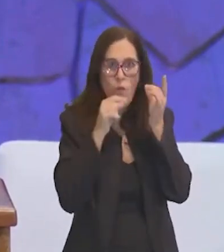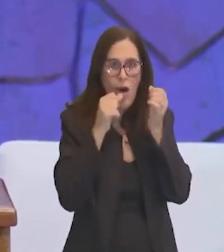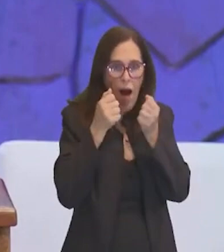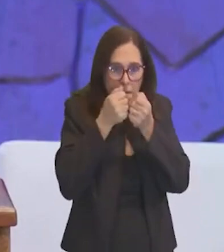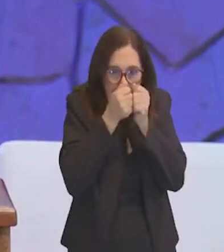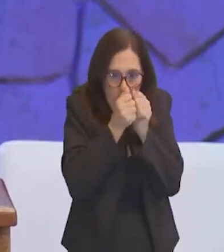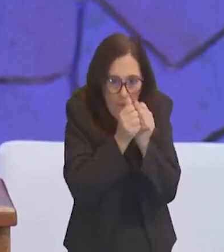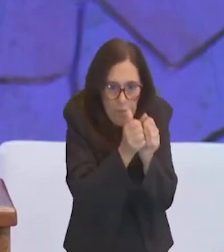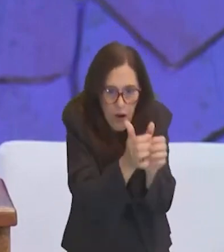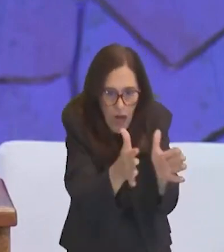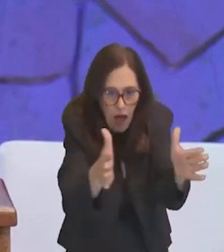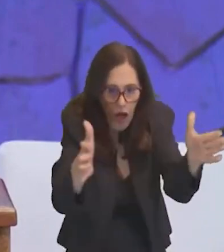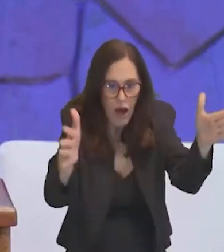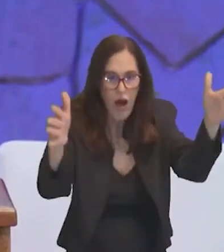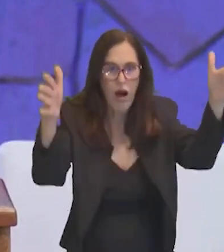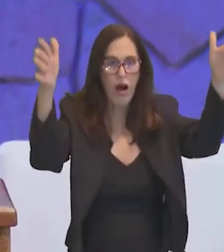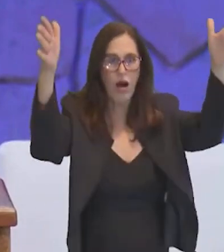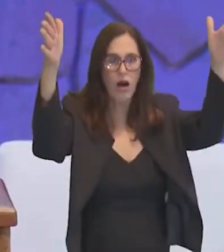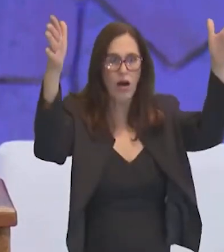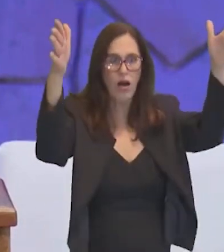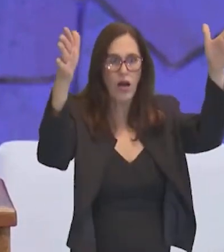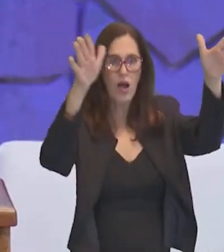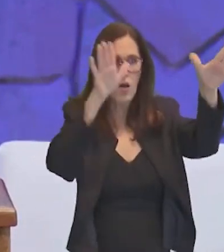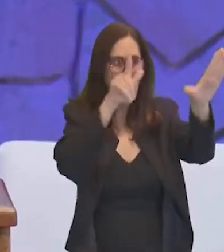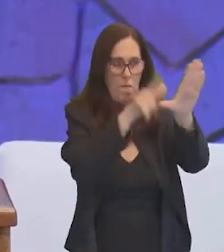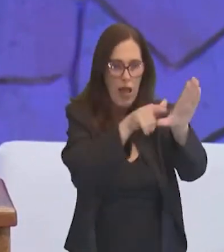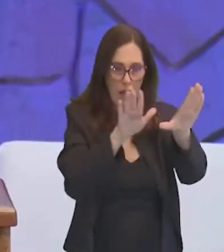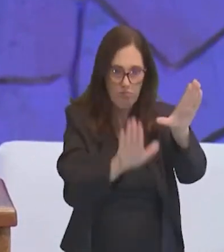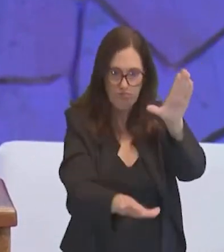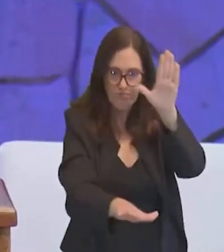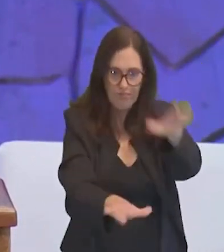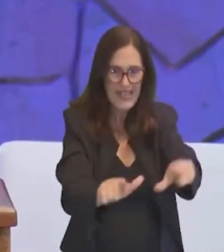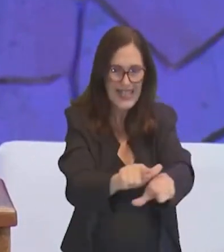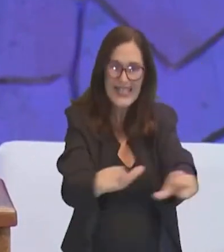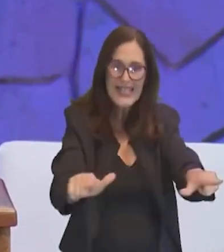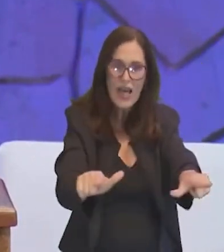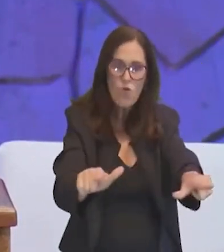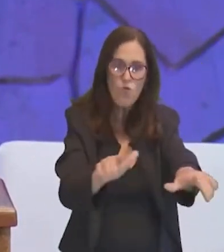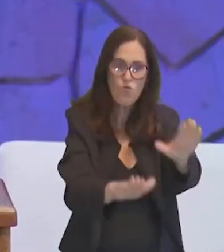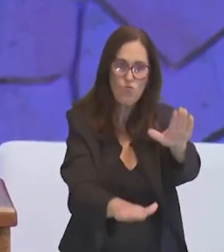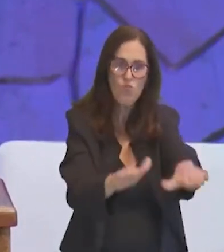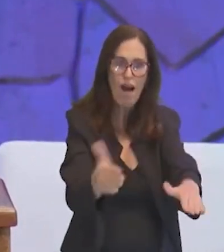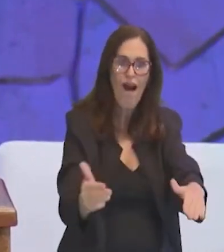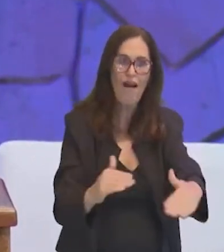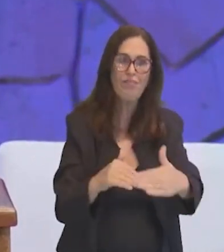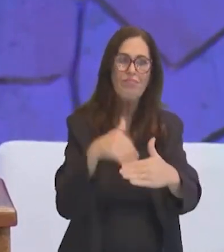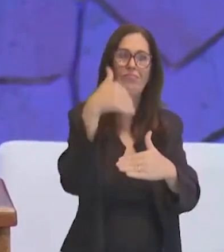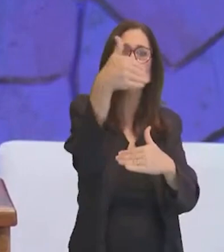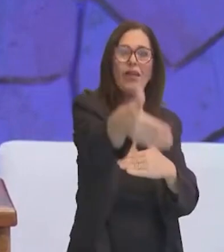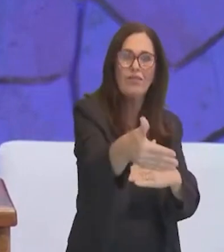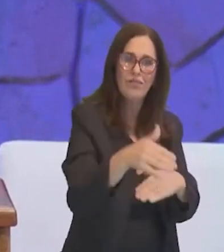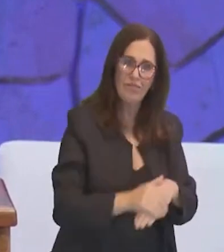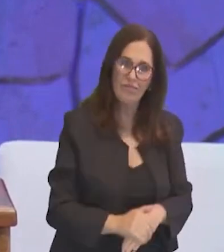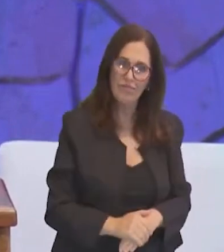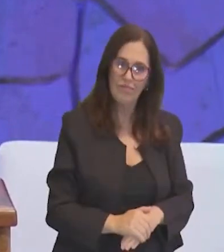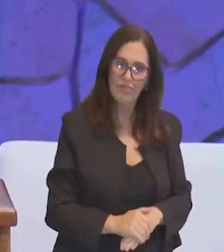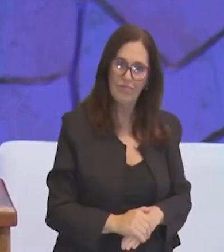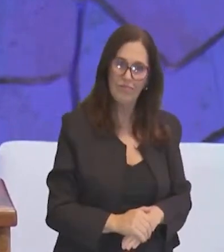abrir e os seus pés passarem em seco até o outro lado.